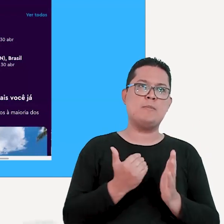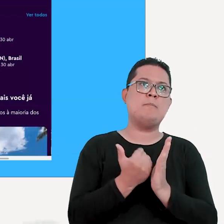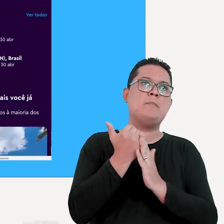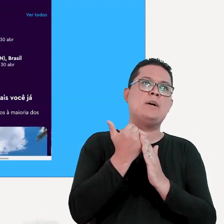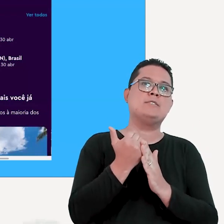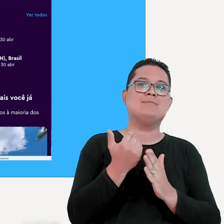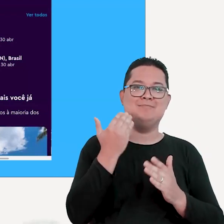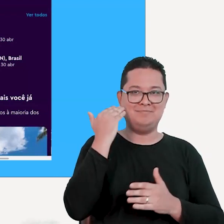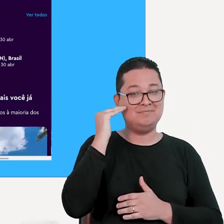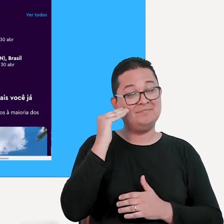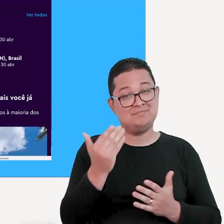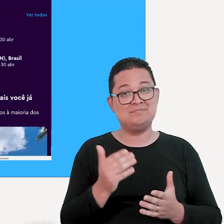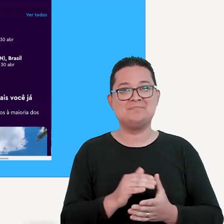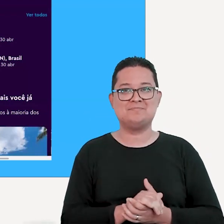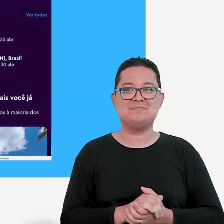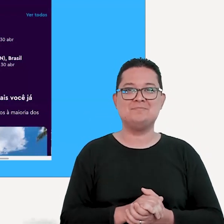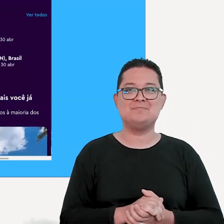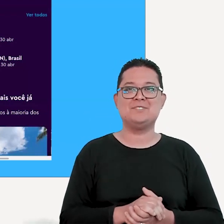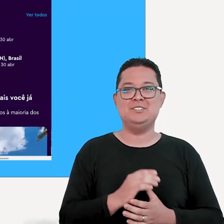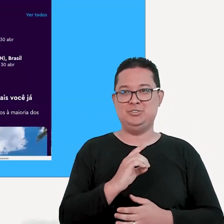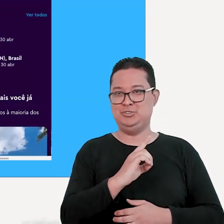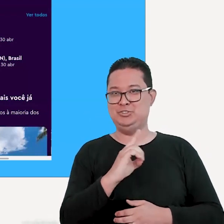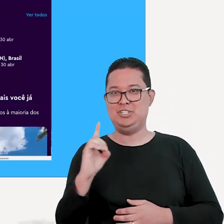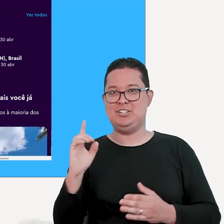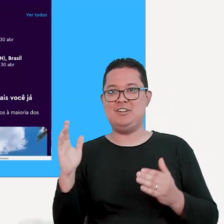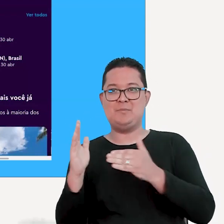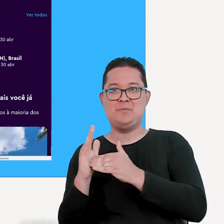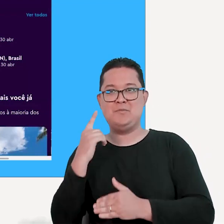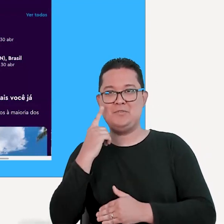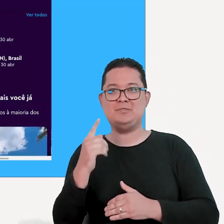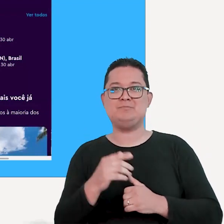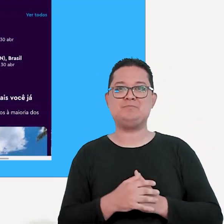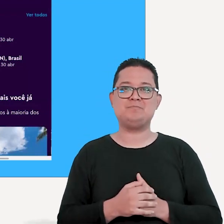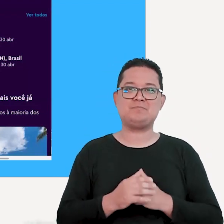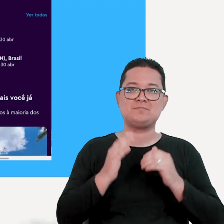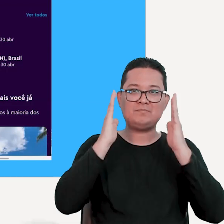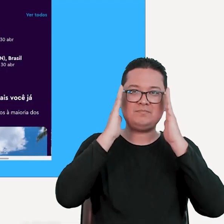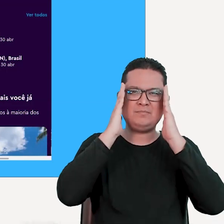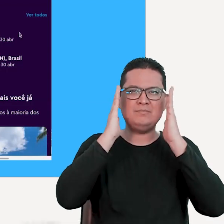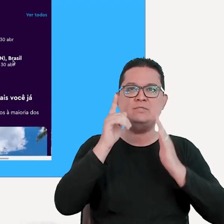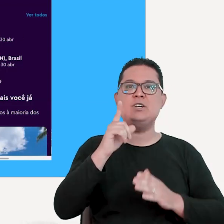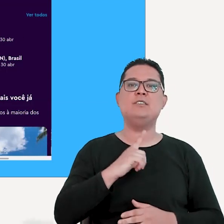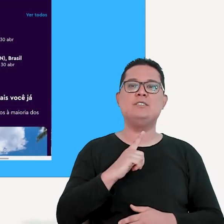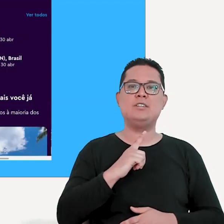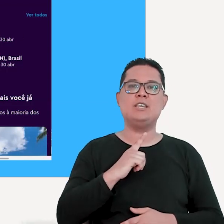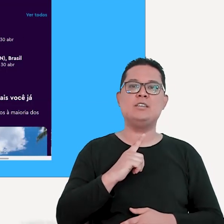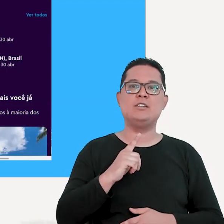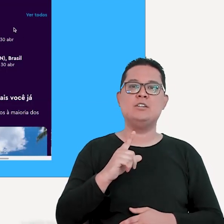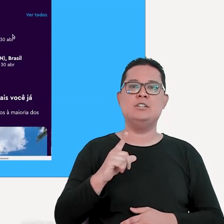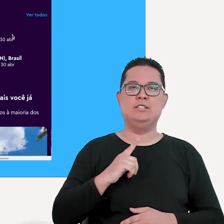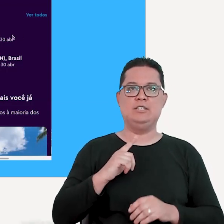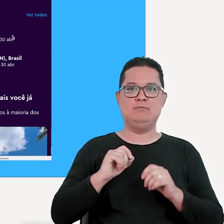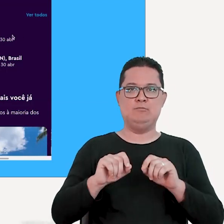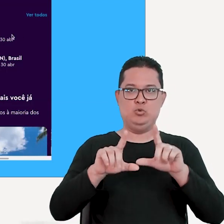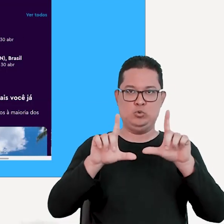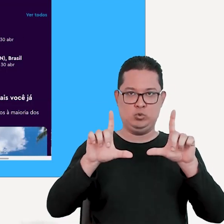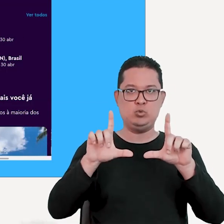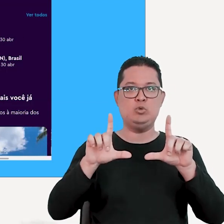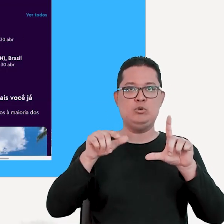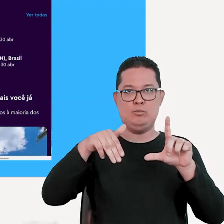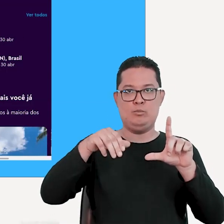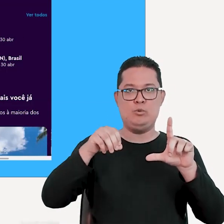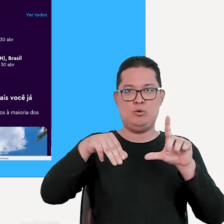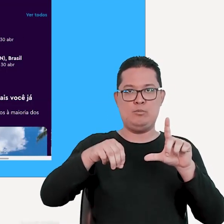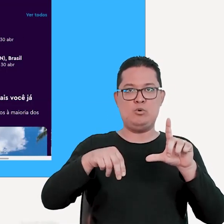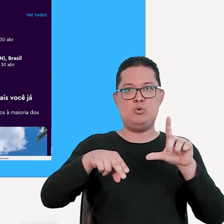eu trouxe é esse último exemplo da direita. Aqui, para quem não enxerga, a gente tem a tela inicial do aplicativo Momondo